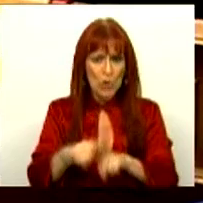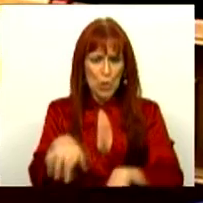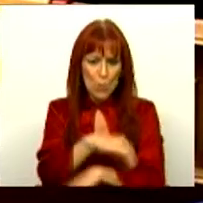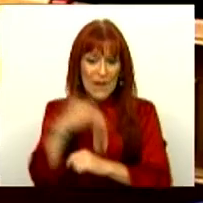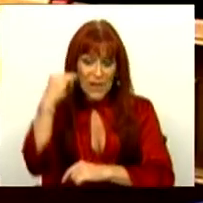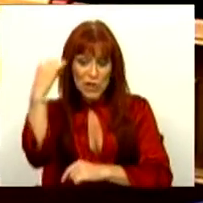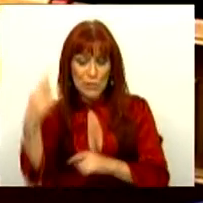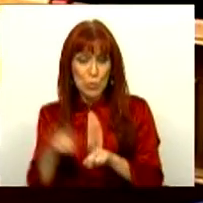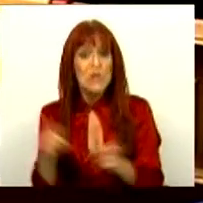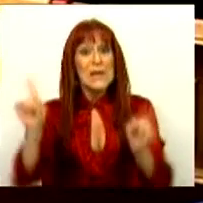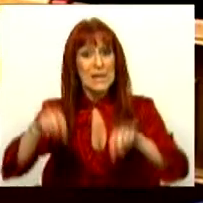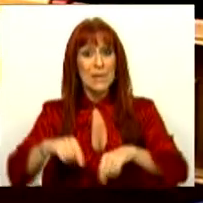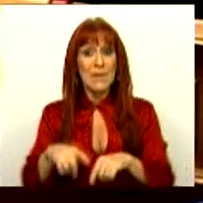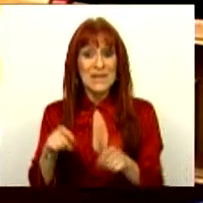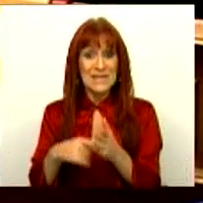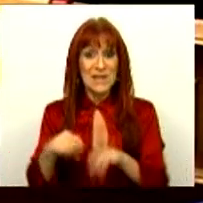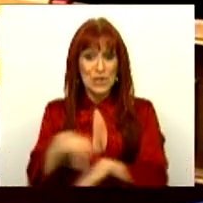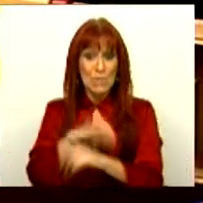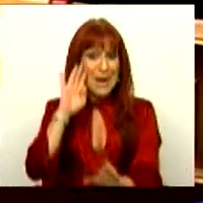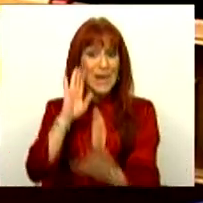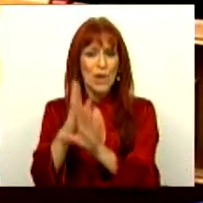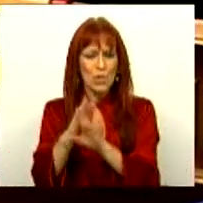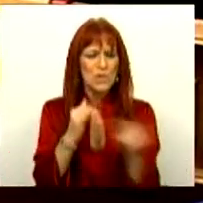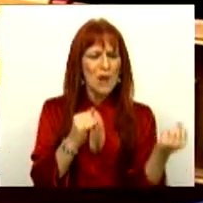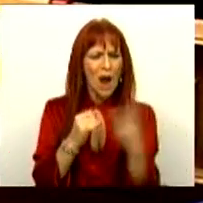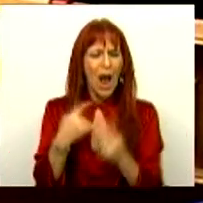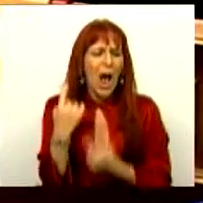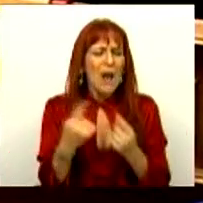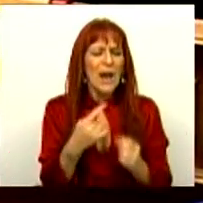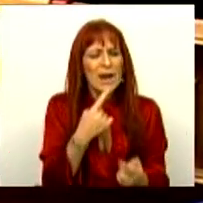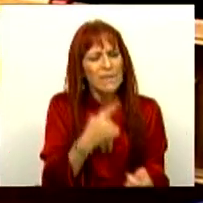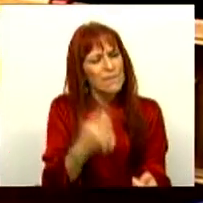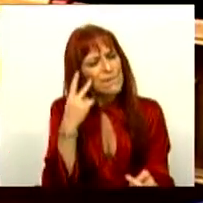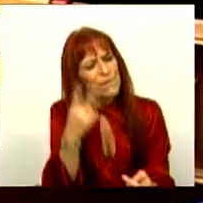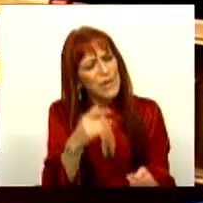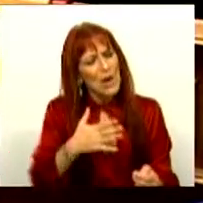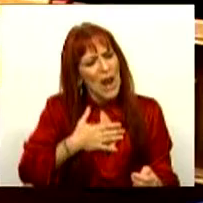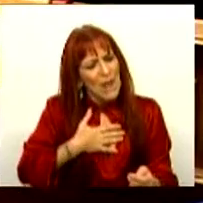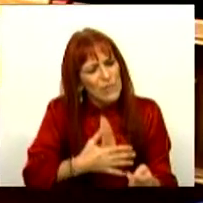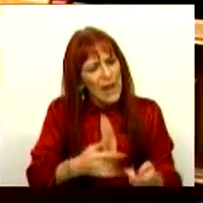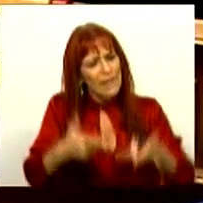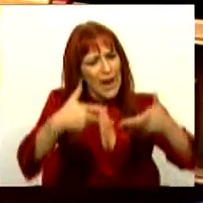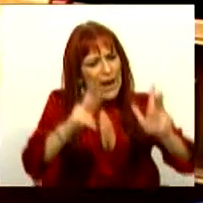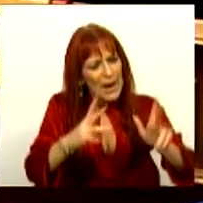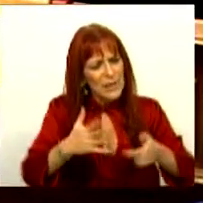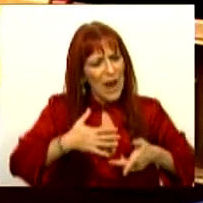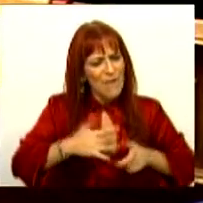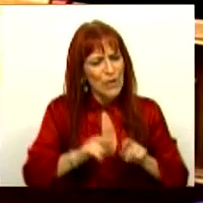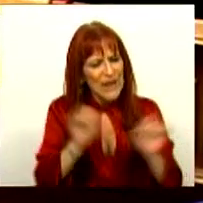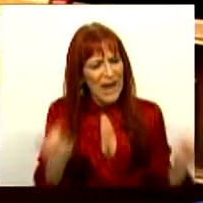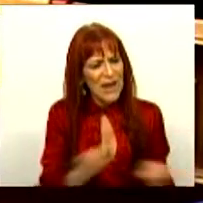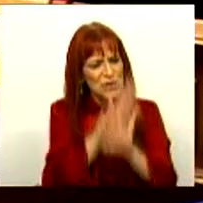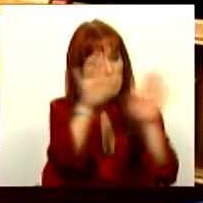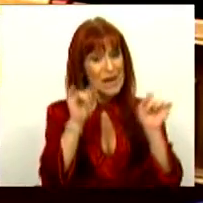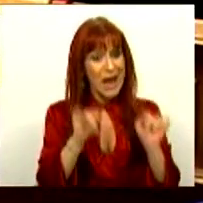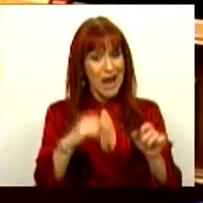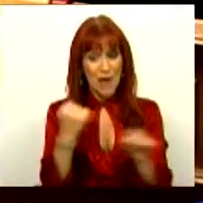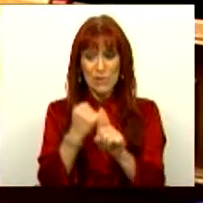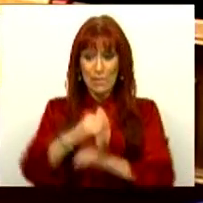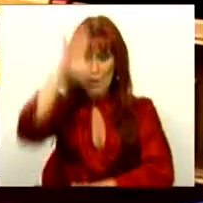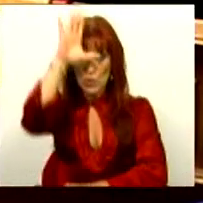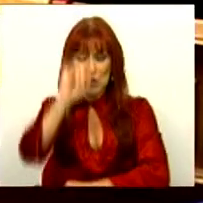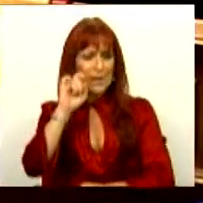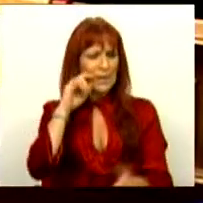médico especialista e, se necessário, do médico psiquiatra, alguém dirá a vontade é livre, a vontade é esclarecida e é esse o papel do